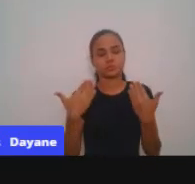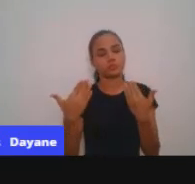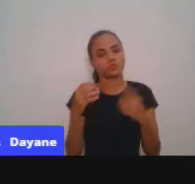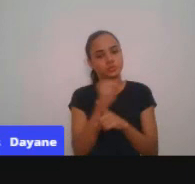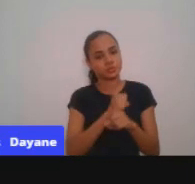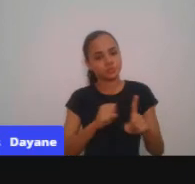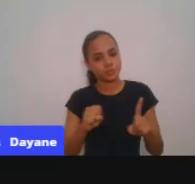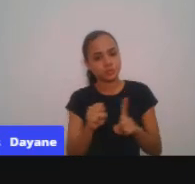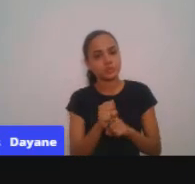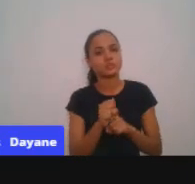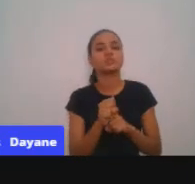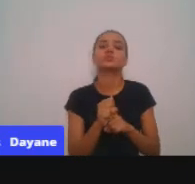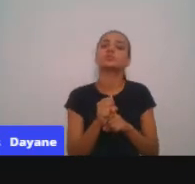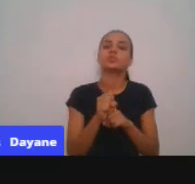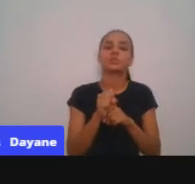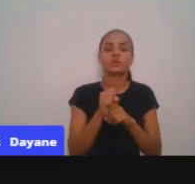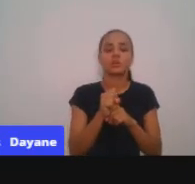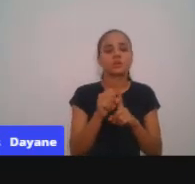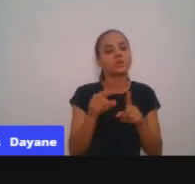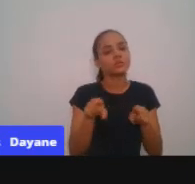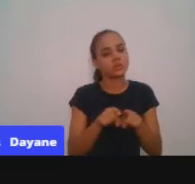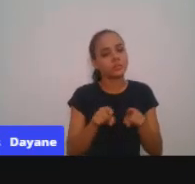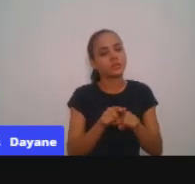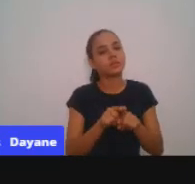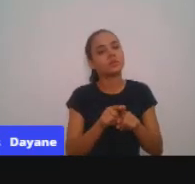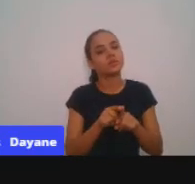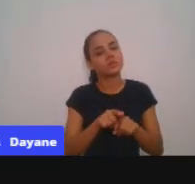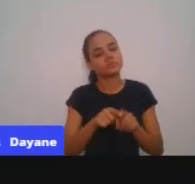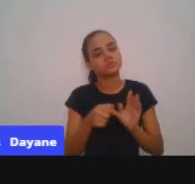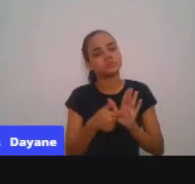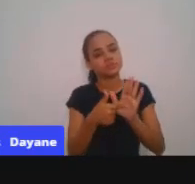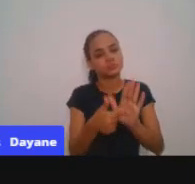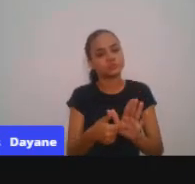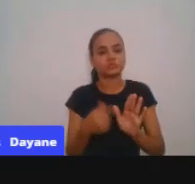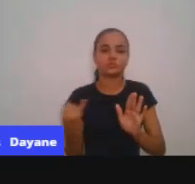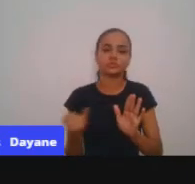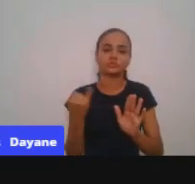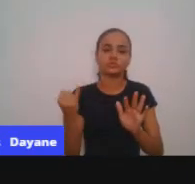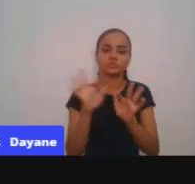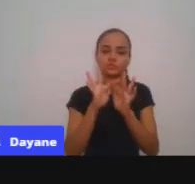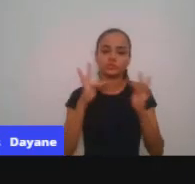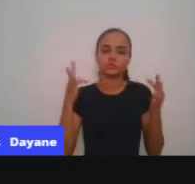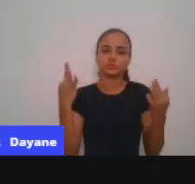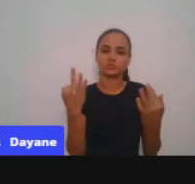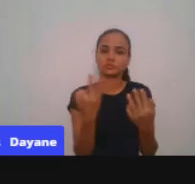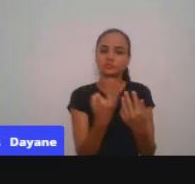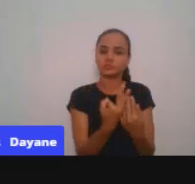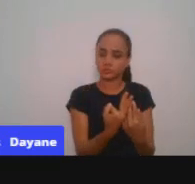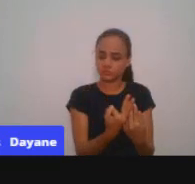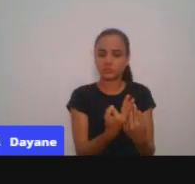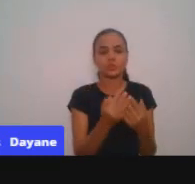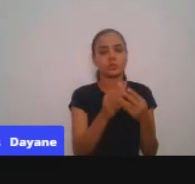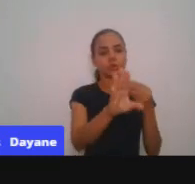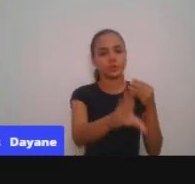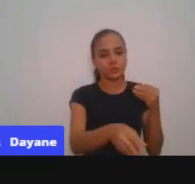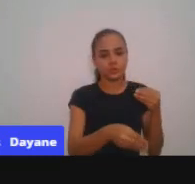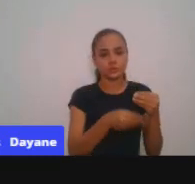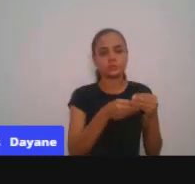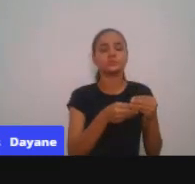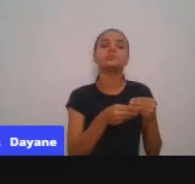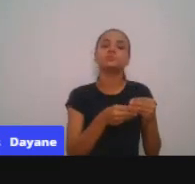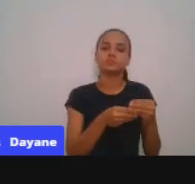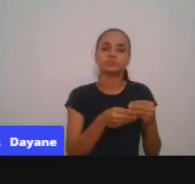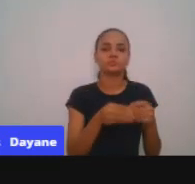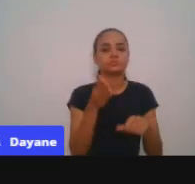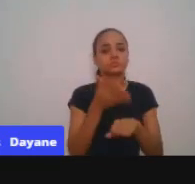trazendo a questão da família, né, e da importância dessa família complementando, então, a ação da escola e da